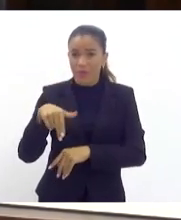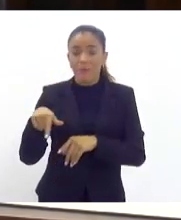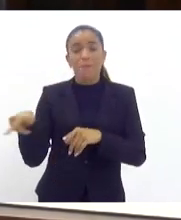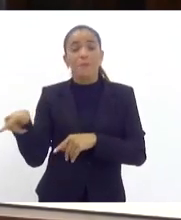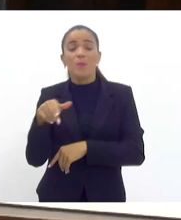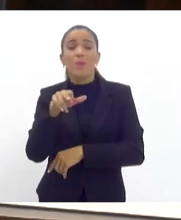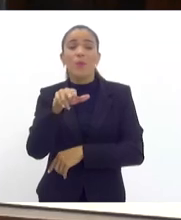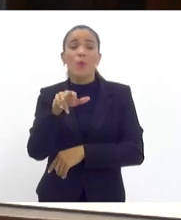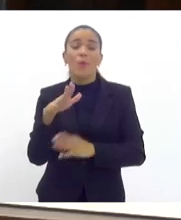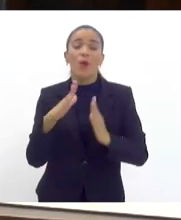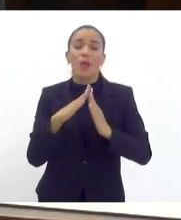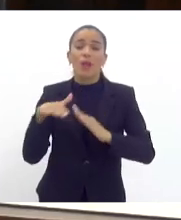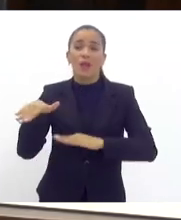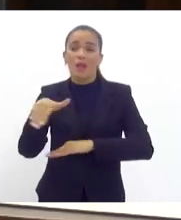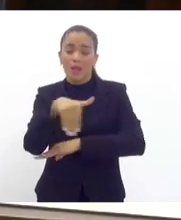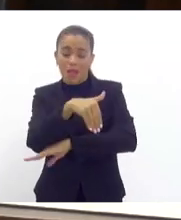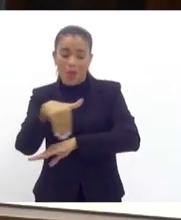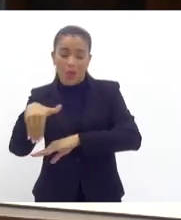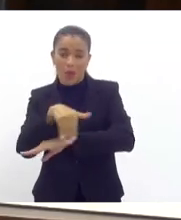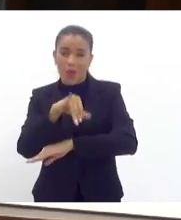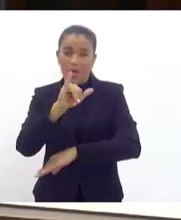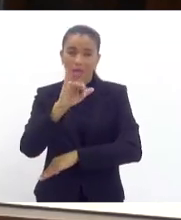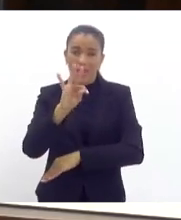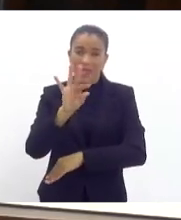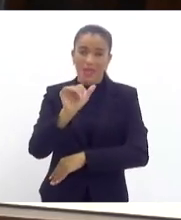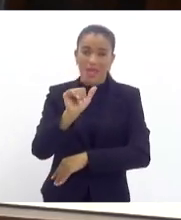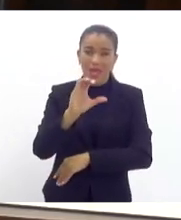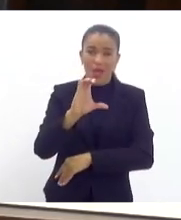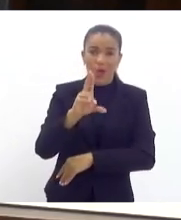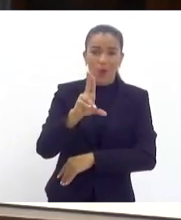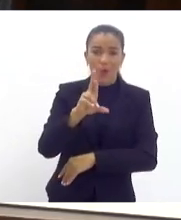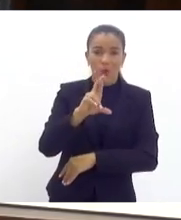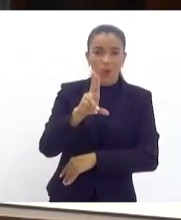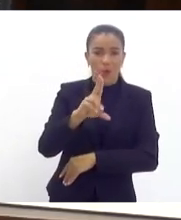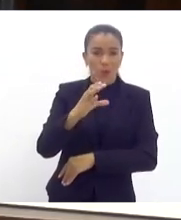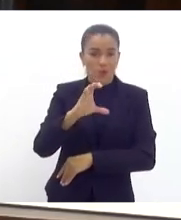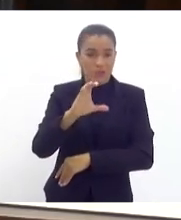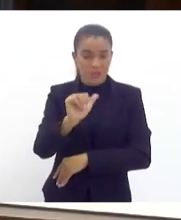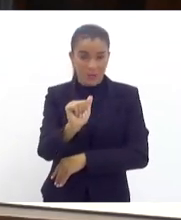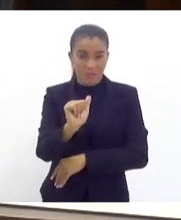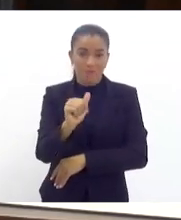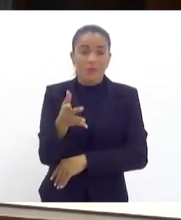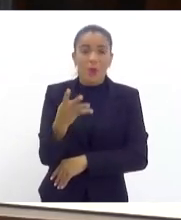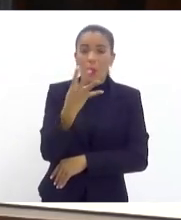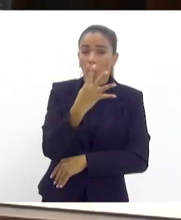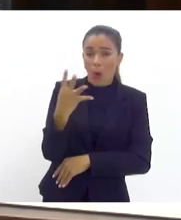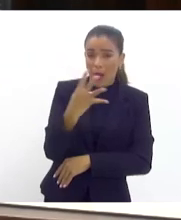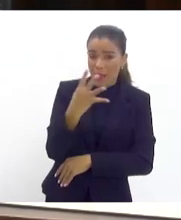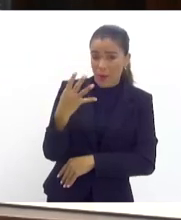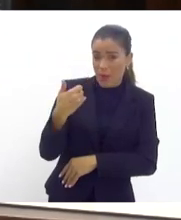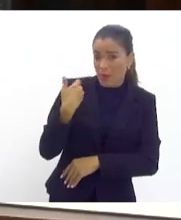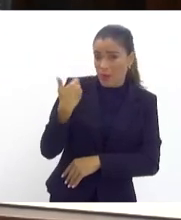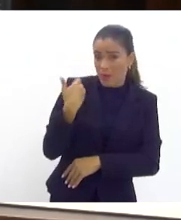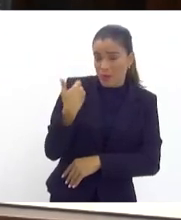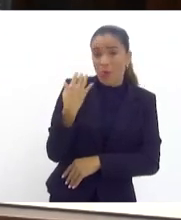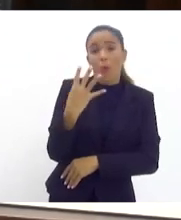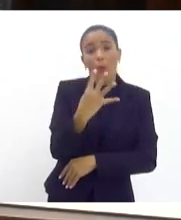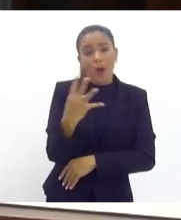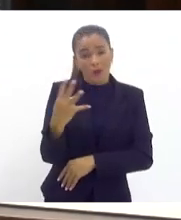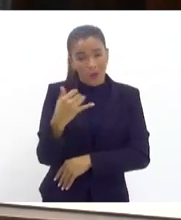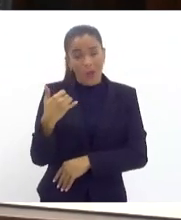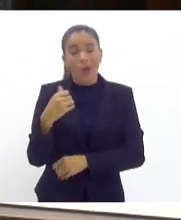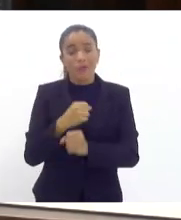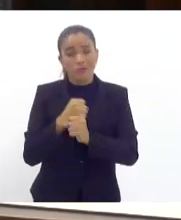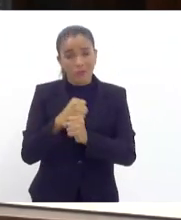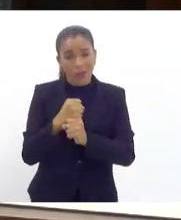Itacuruçá que é a mesma rua ela só troca de nome portanto com 44 anos de idade 44 anos vivendo